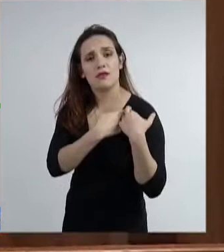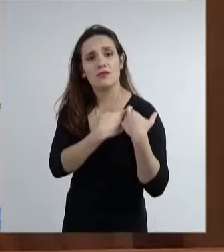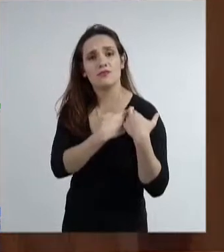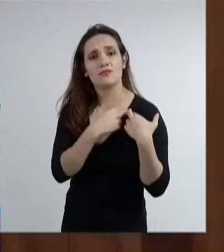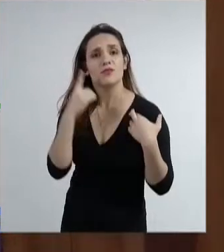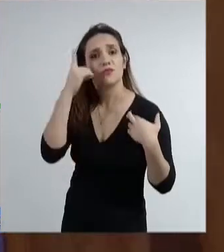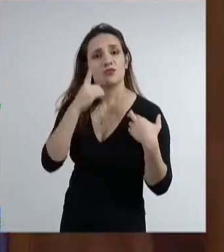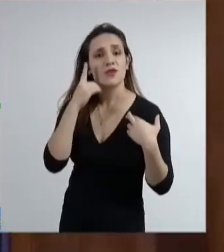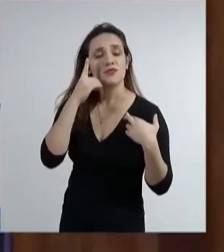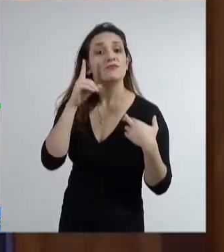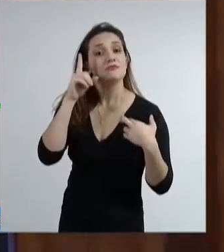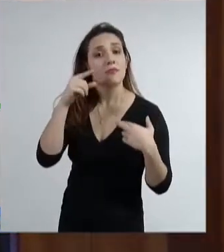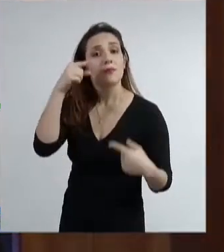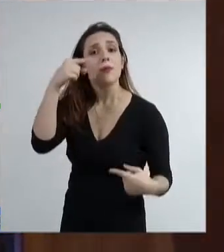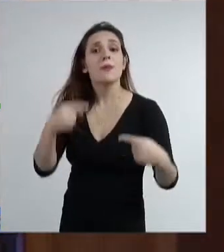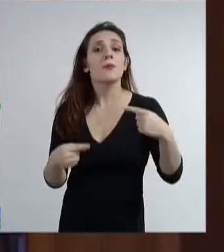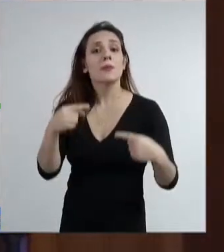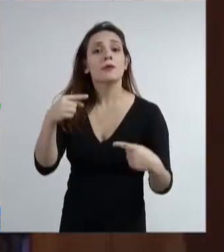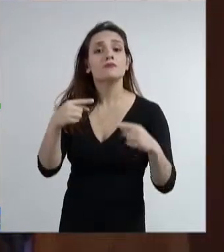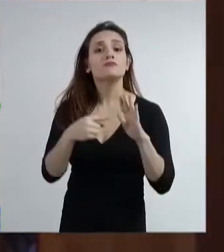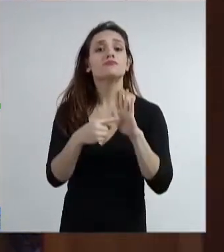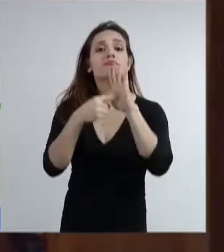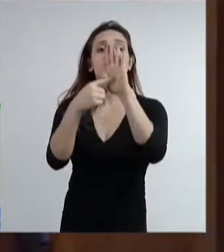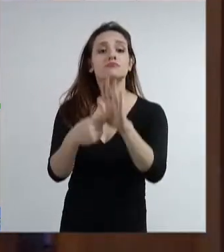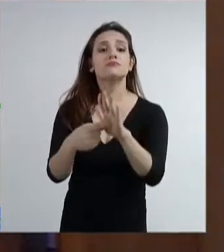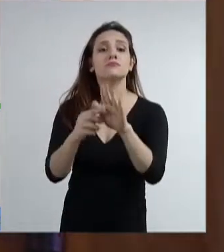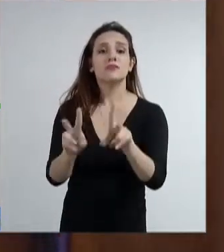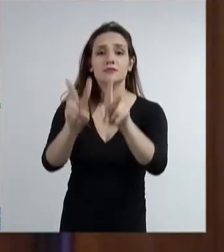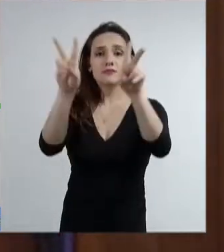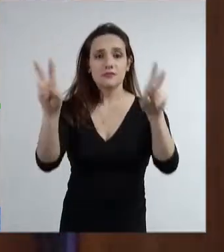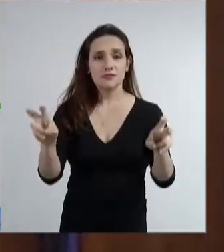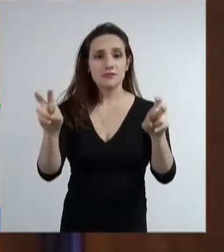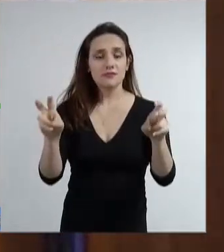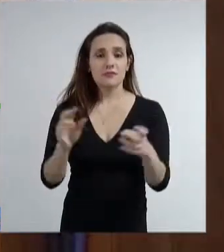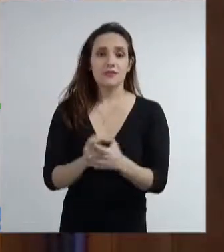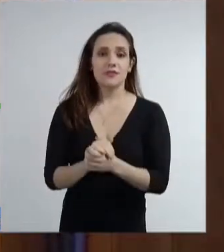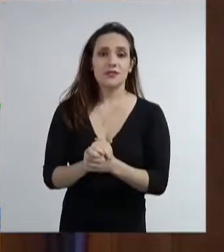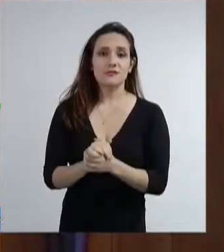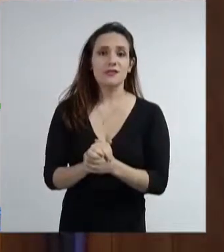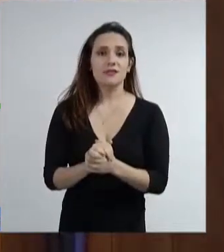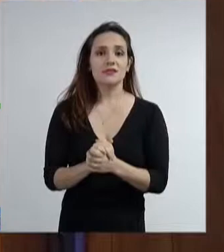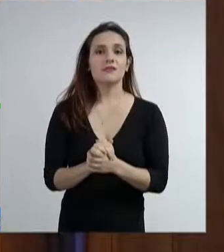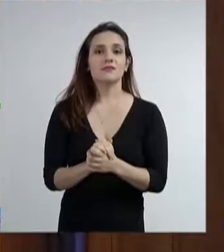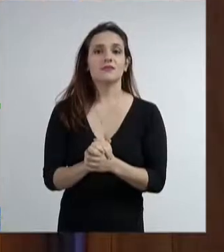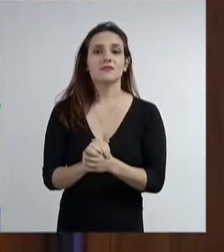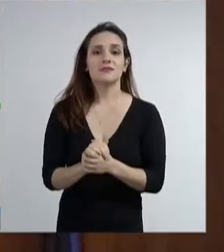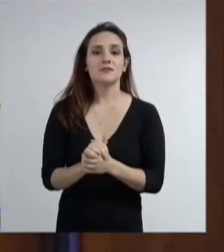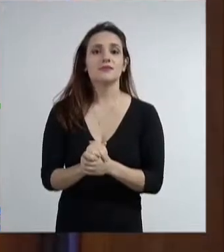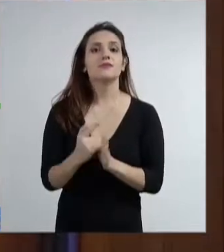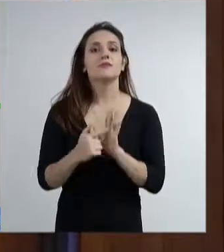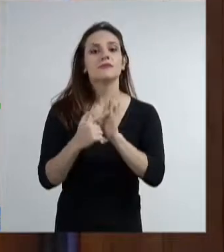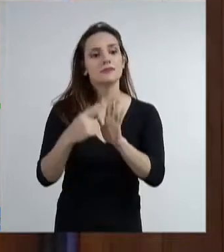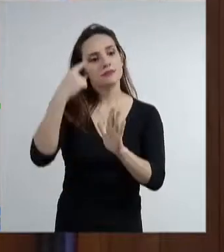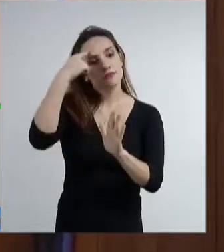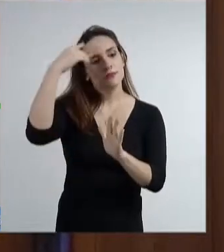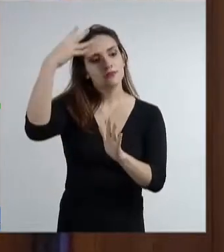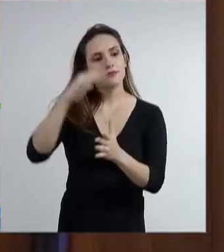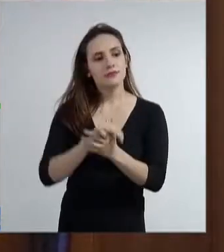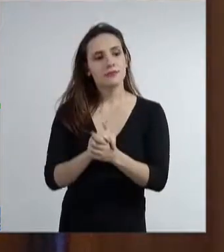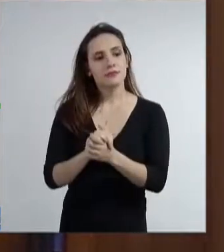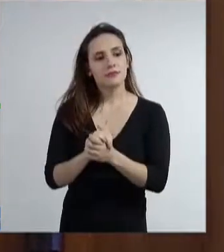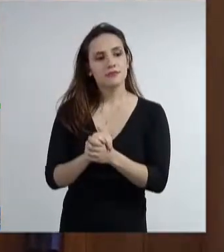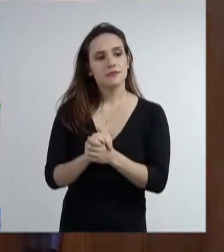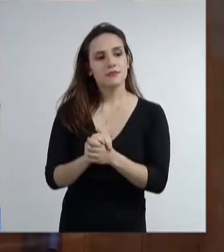de debater, é de expor os assuntos, as ideias, é parlar,